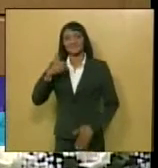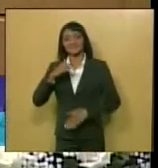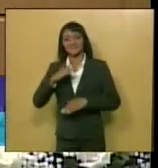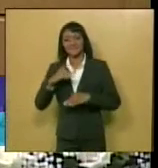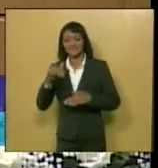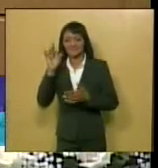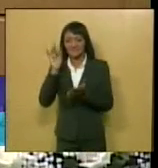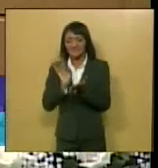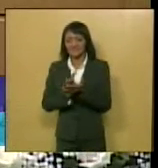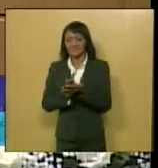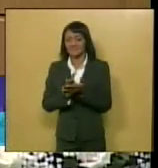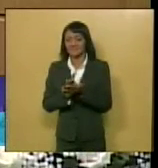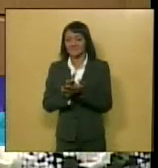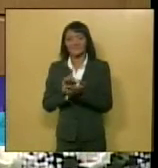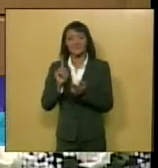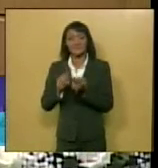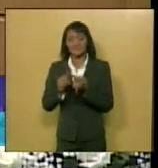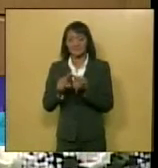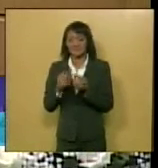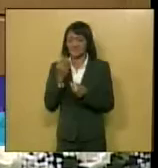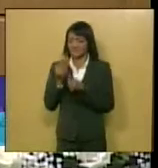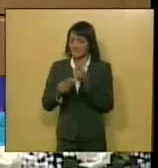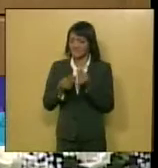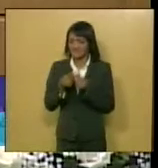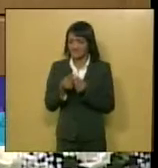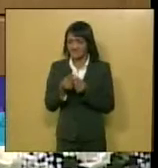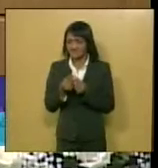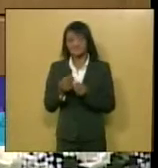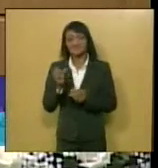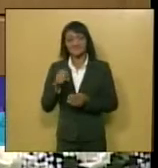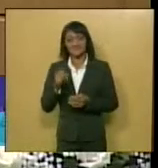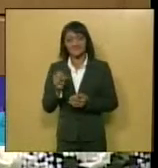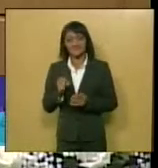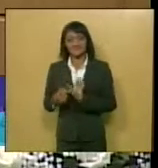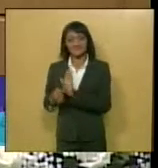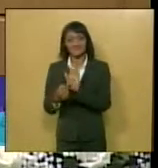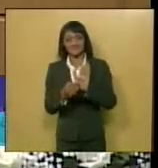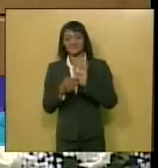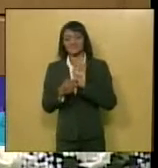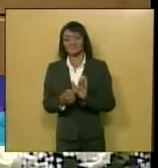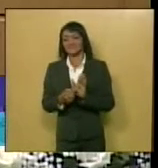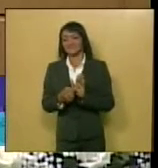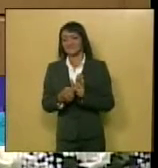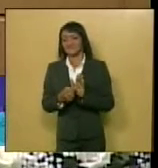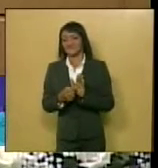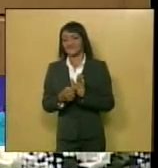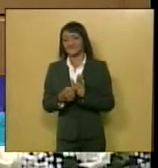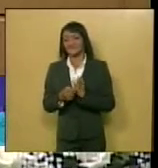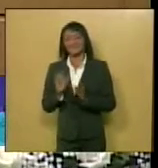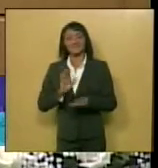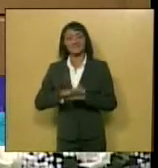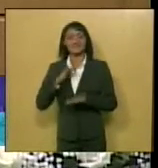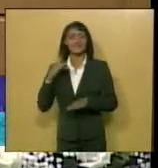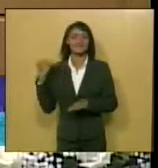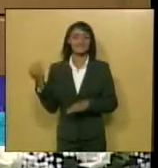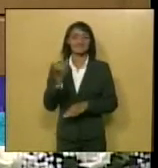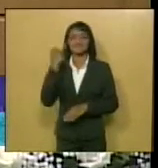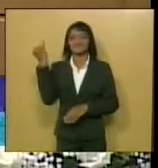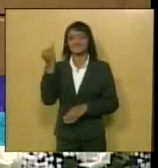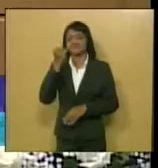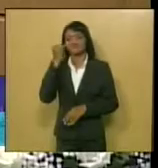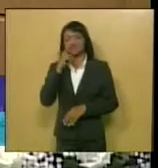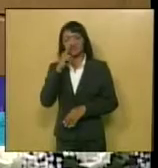no sentido weberiano, que assim se expressa: uma das mais importantes